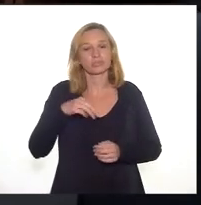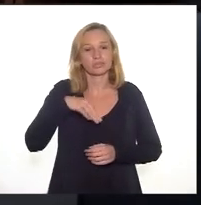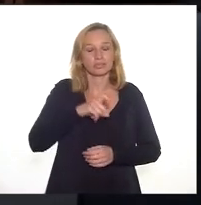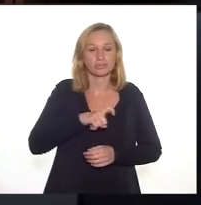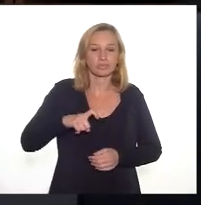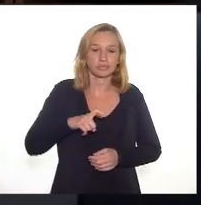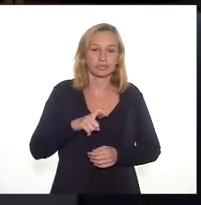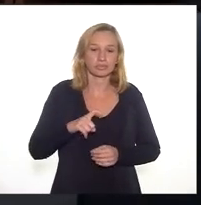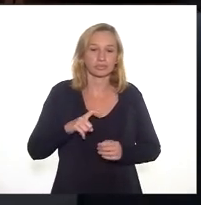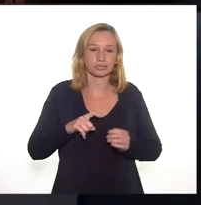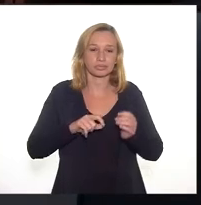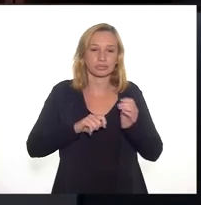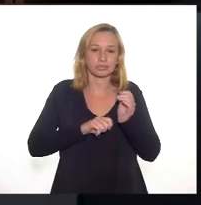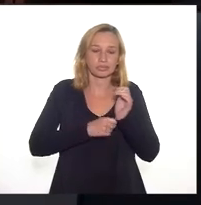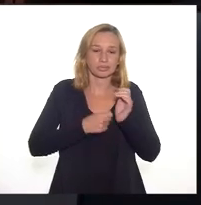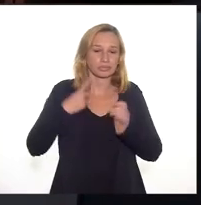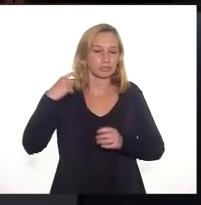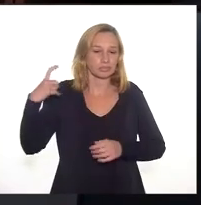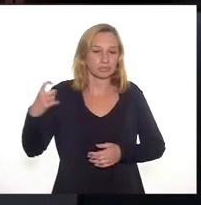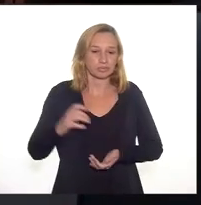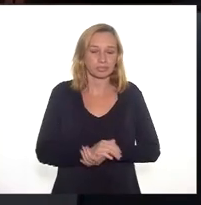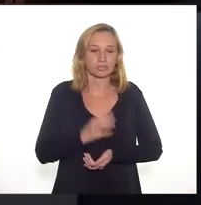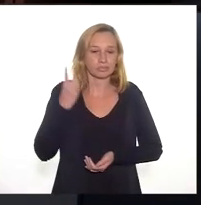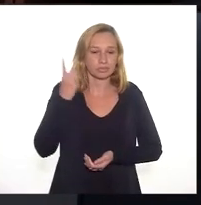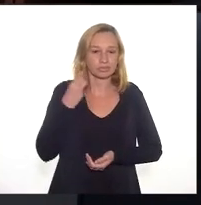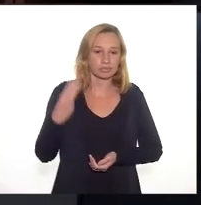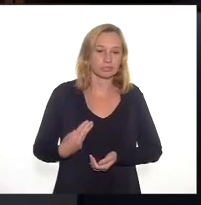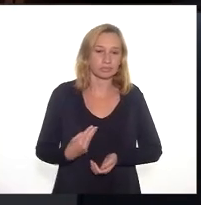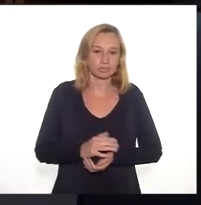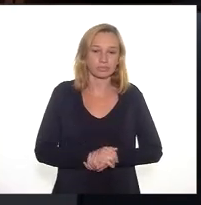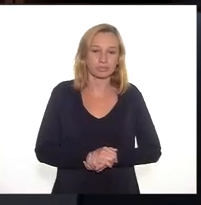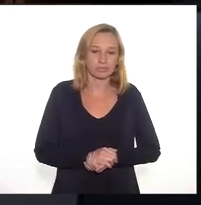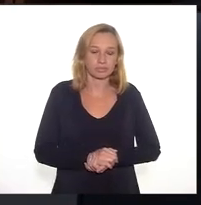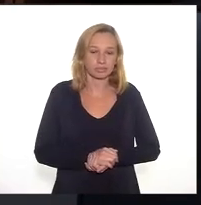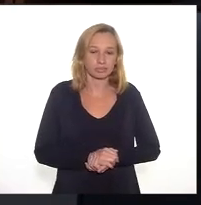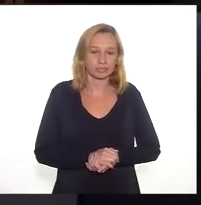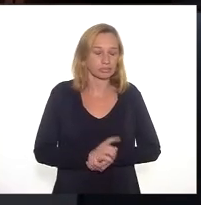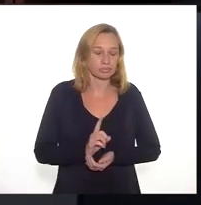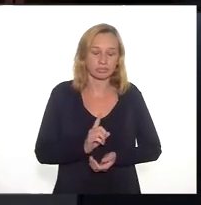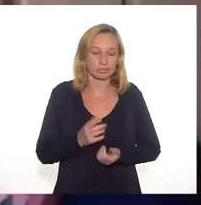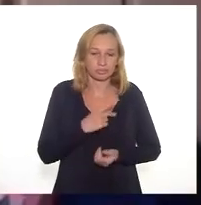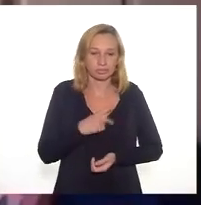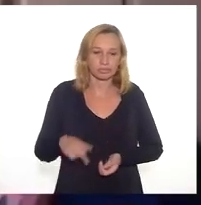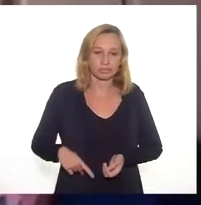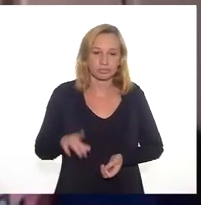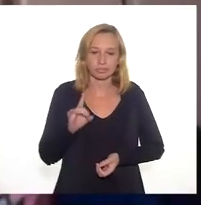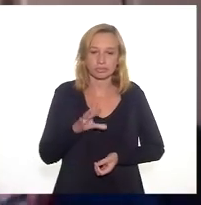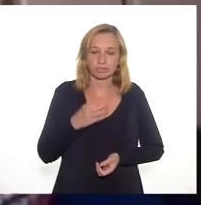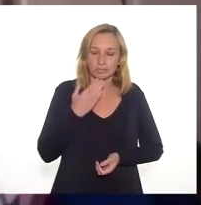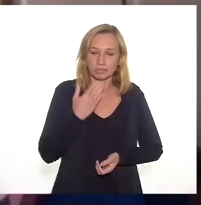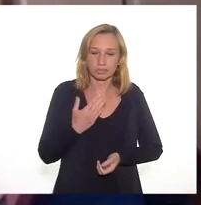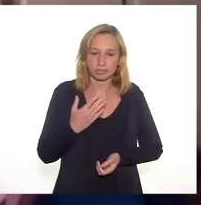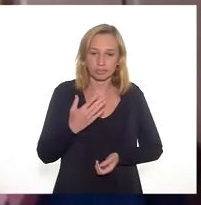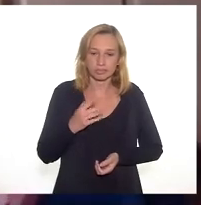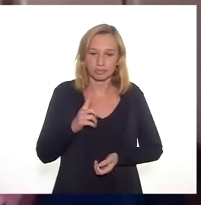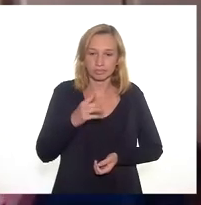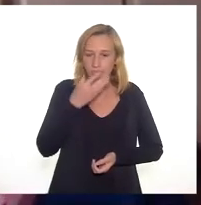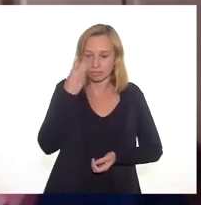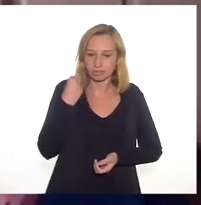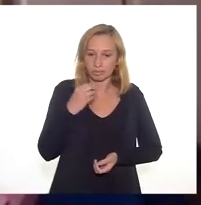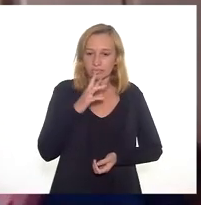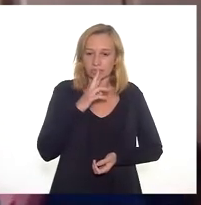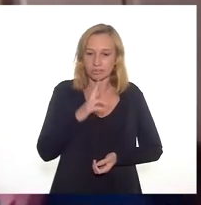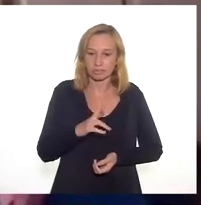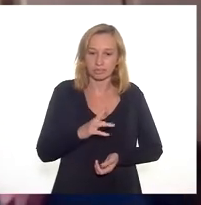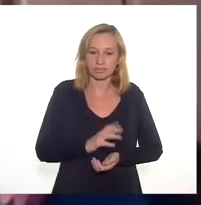Val, o seu som aberto, Val. Deputada Mônica, por favor. Não, presidente, só pedi para o senhor não esquecer de me